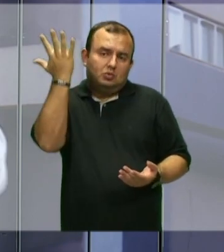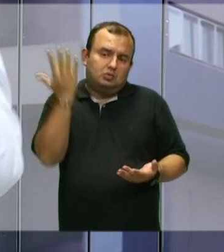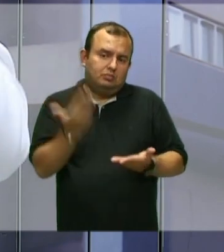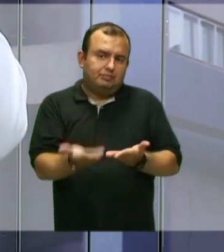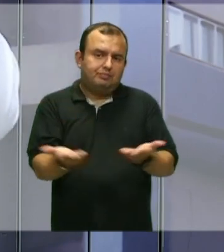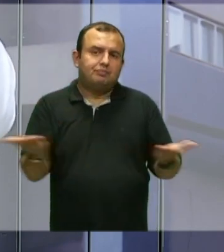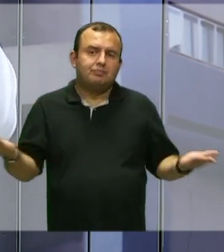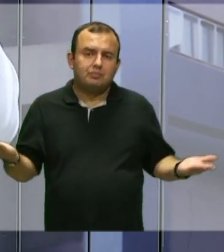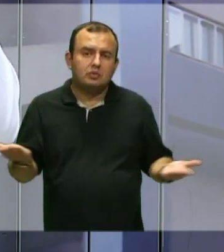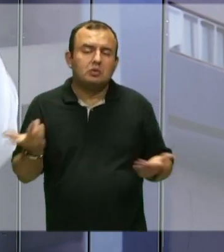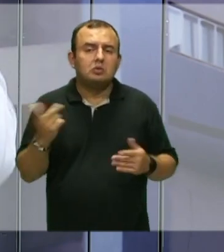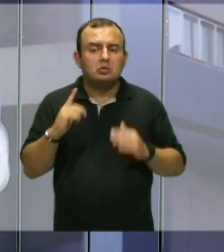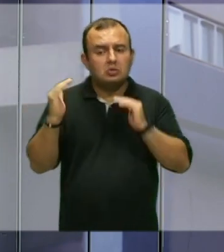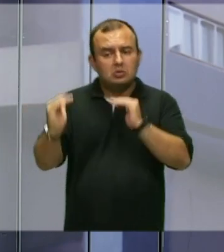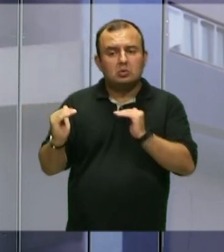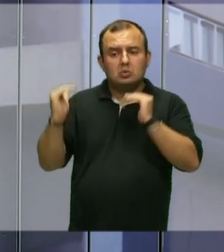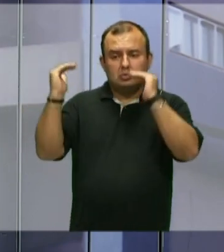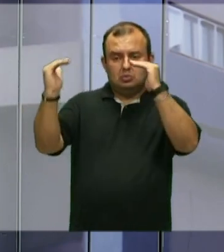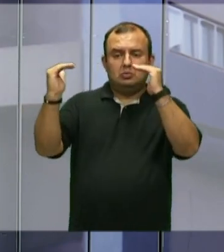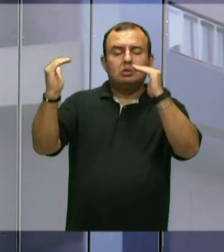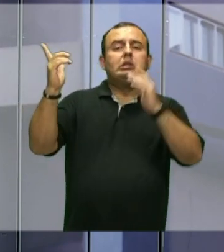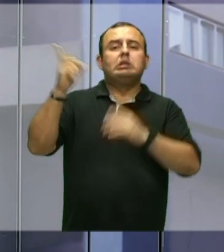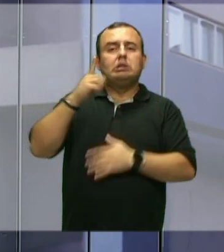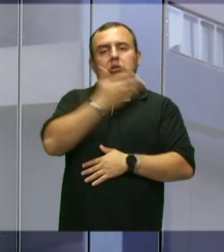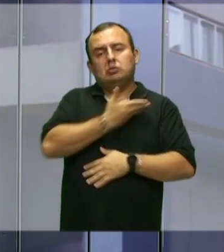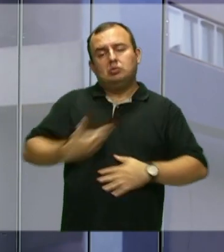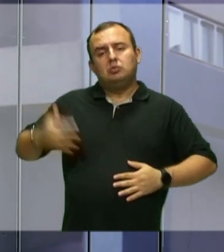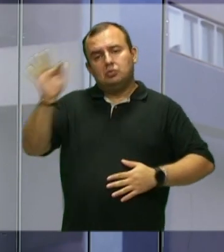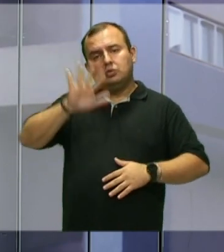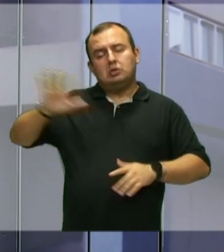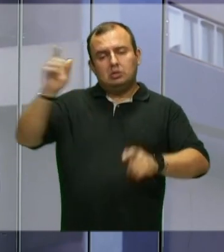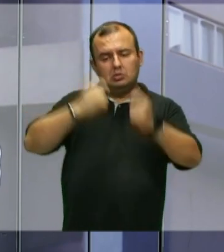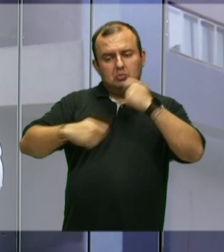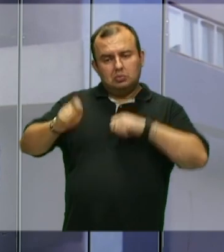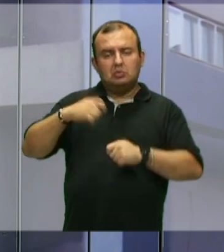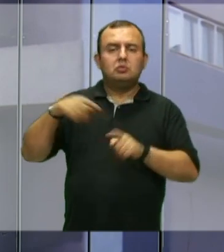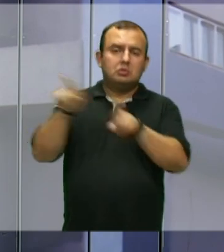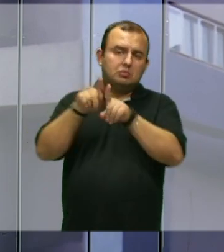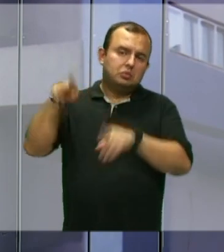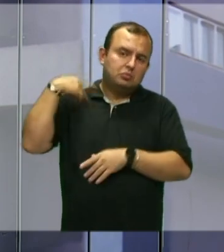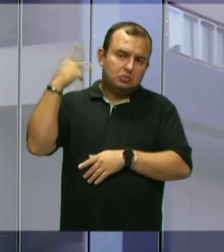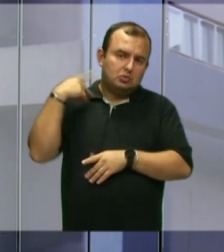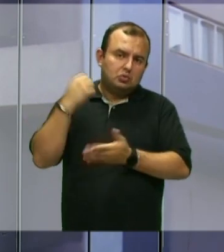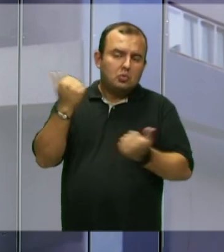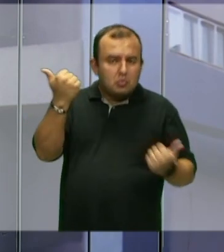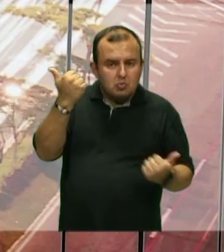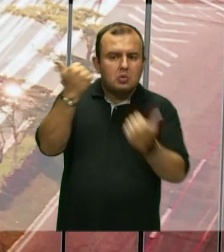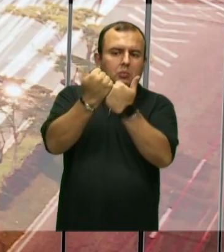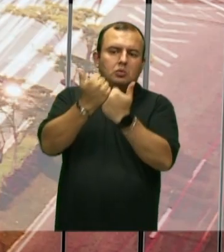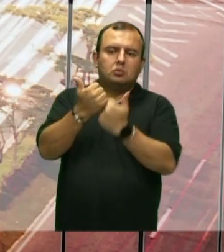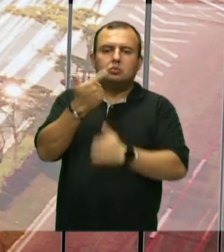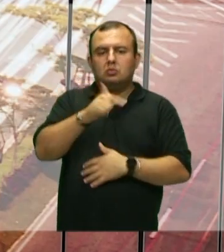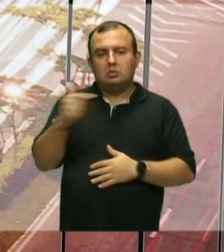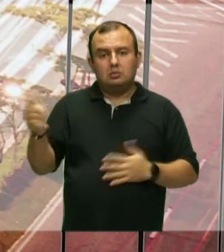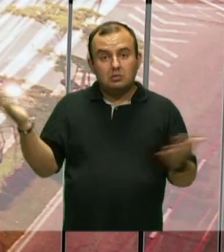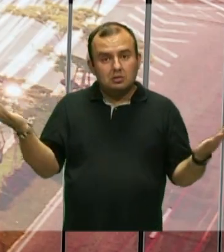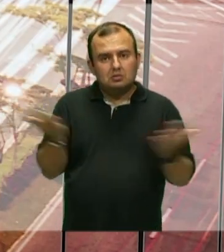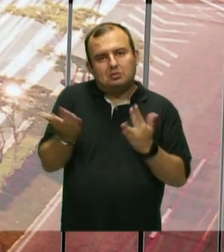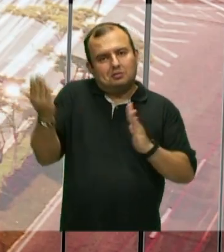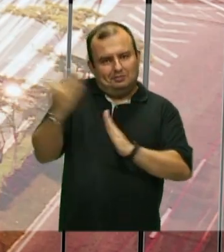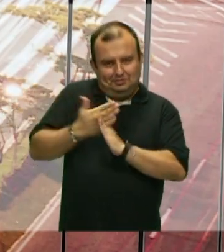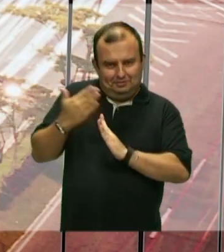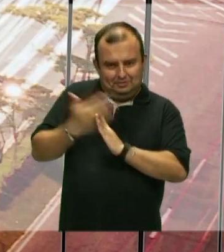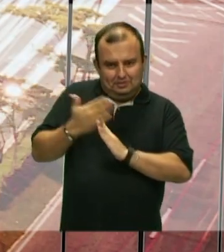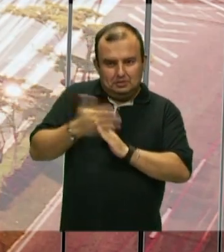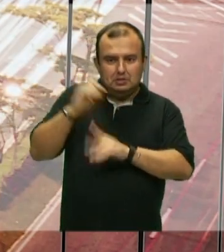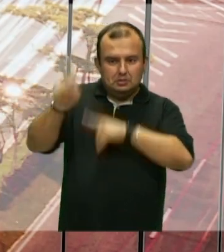que contar com forças maiores na questão administrativa e política. E não tivemos esse apoio. Bom, nós vamos fazer um rápido